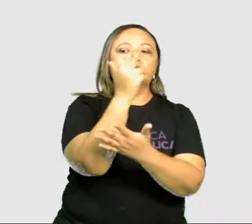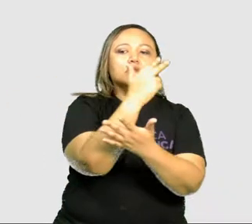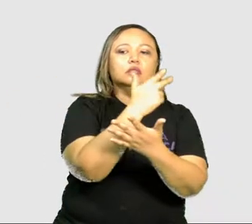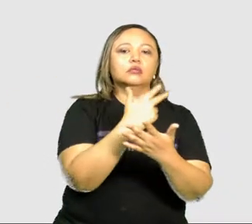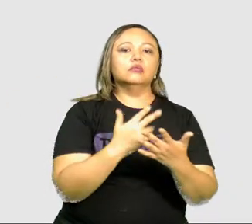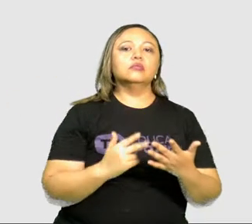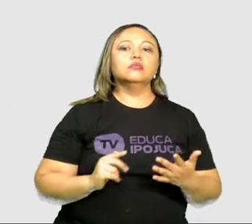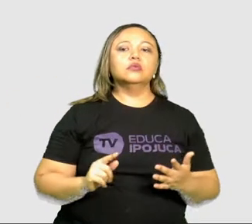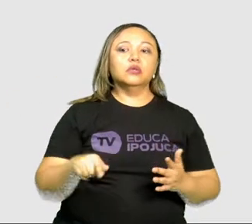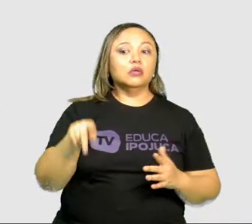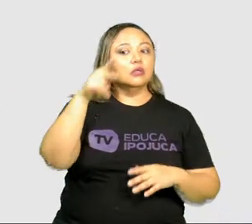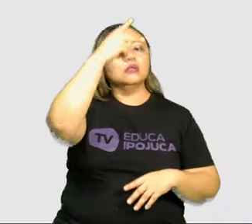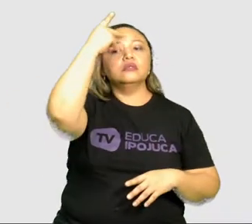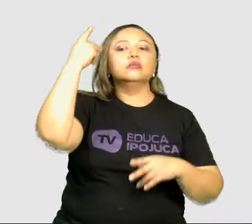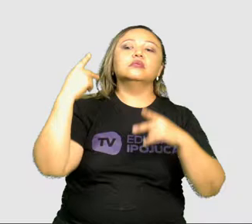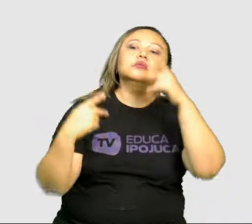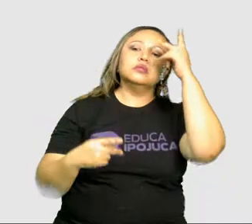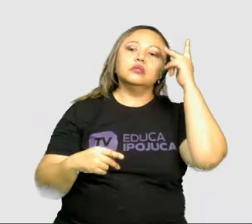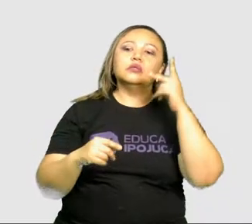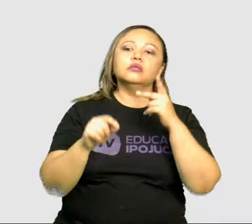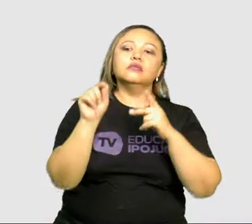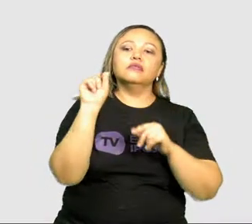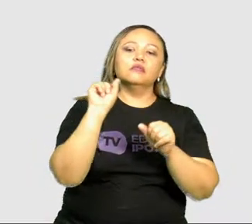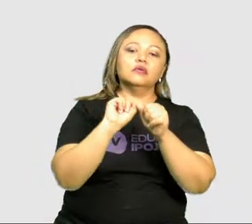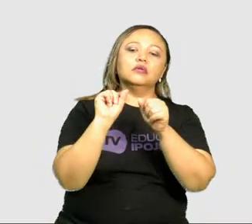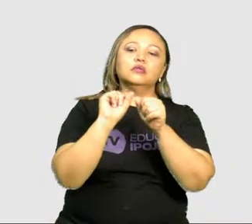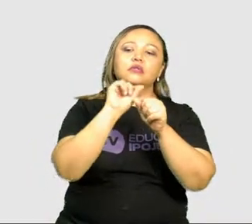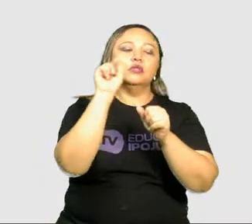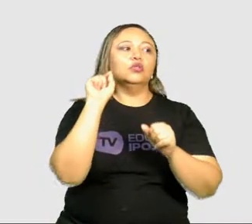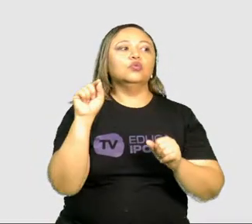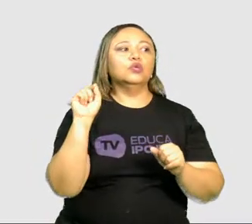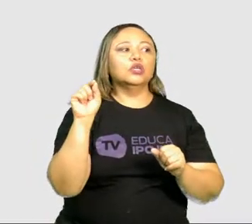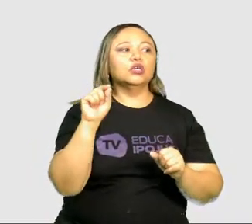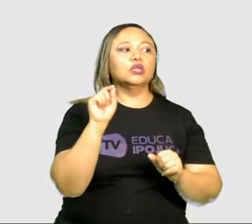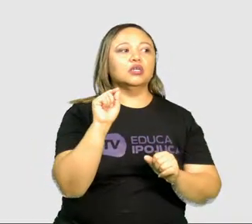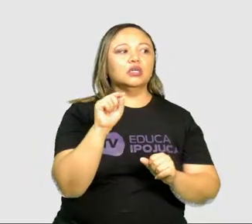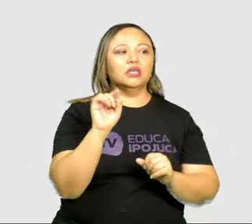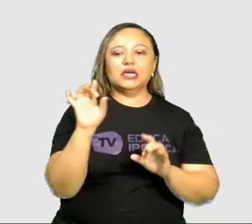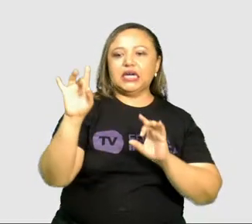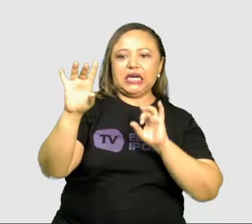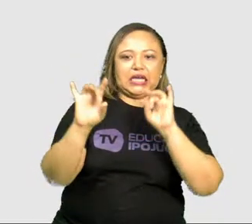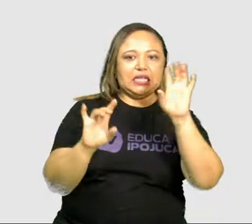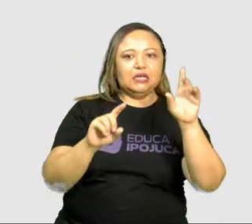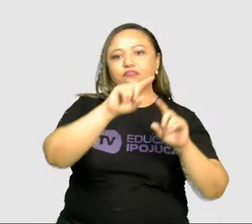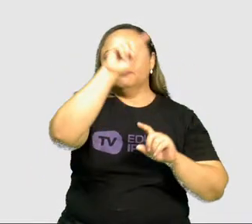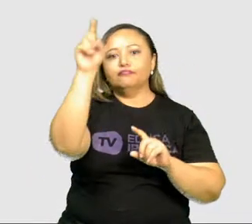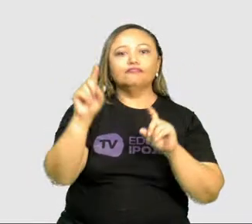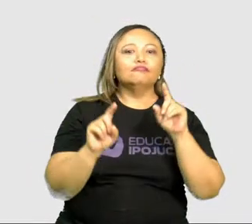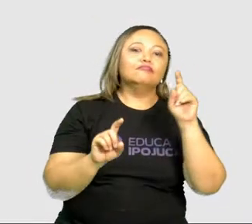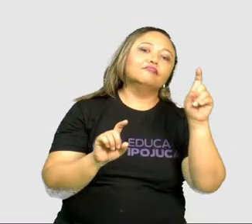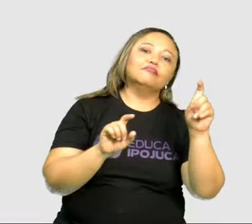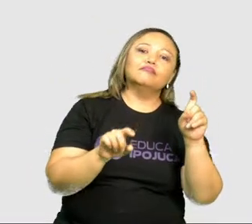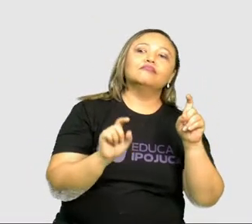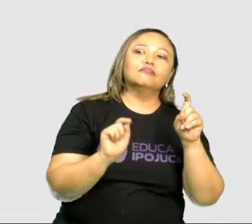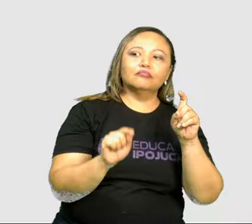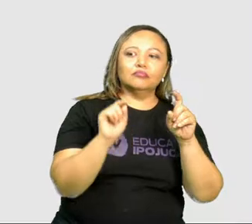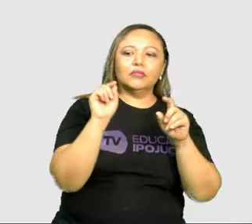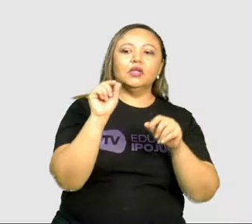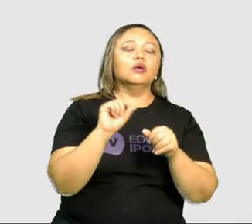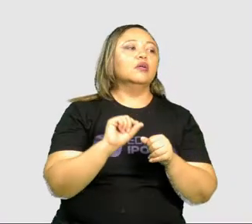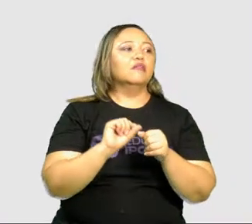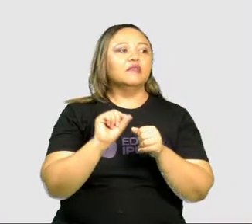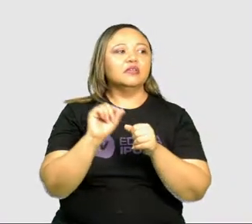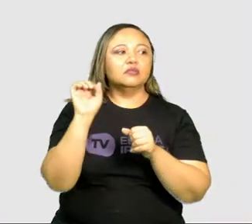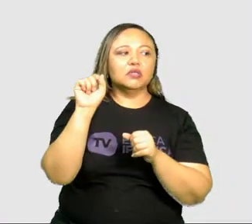O que as pessoas estão fazendo em cada um dos momentos? O que será a dúvida, né? Do que cada uma das pessoas estão